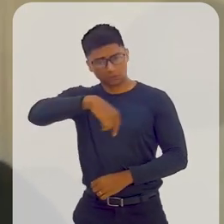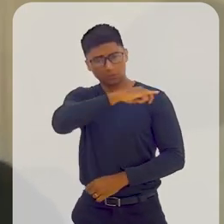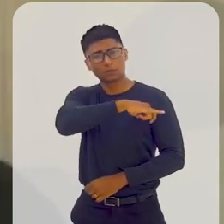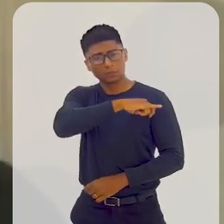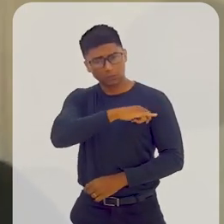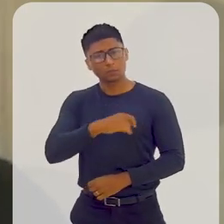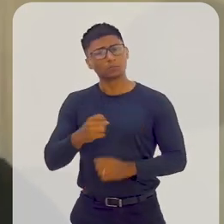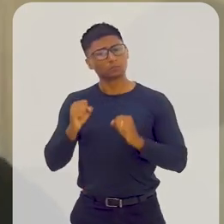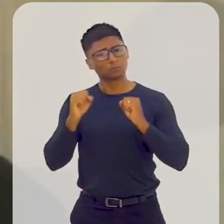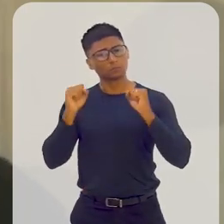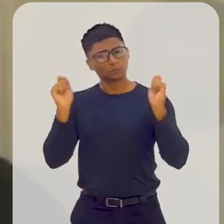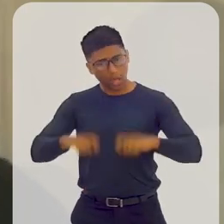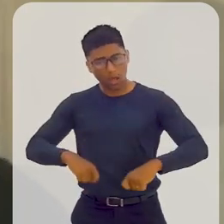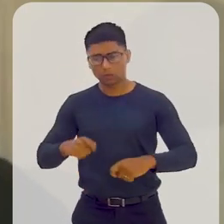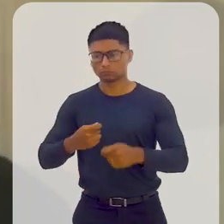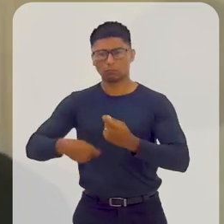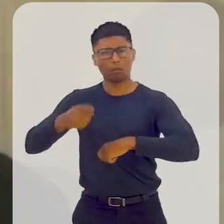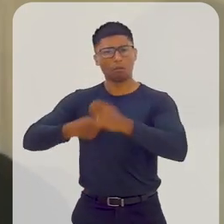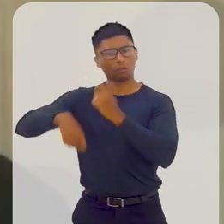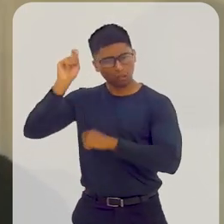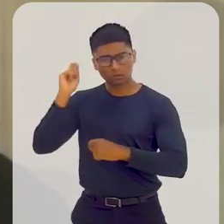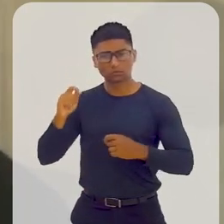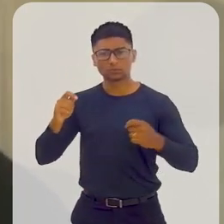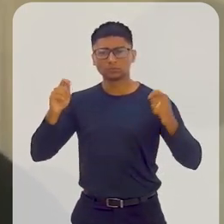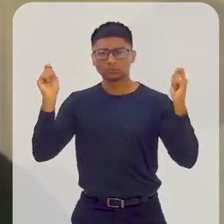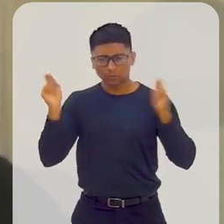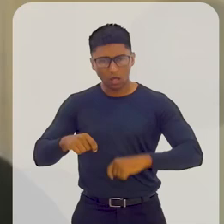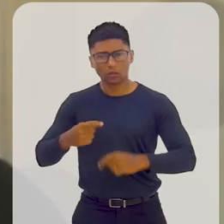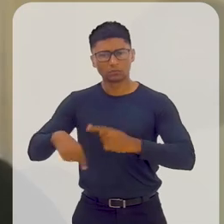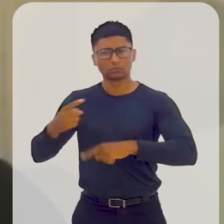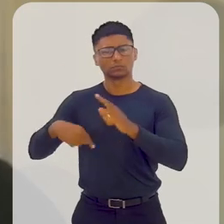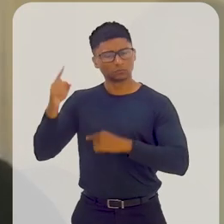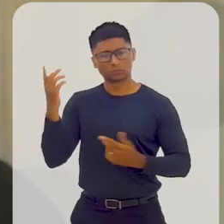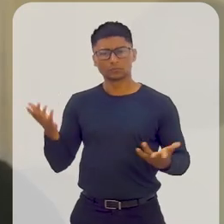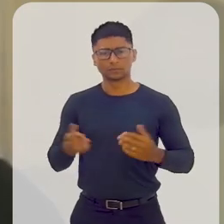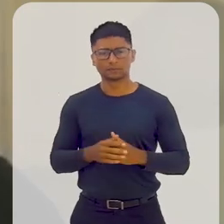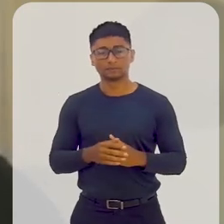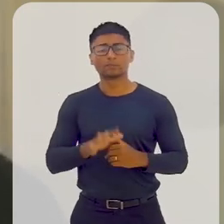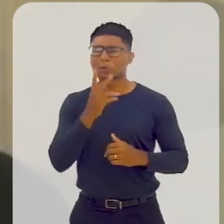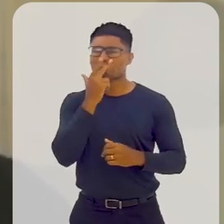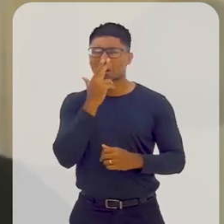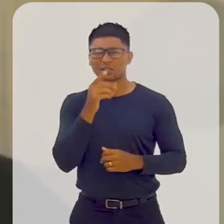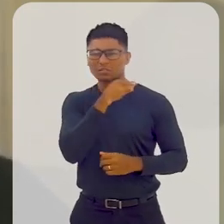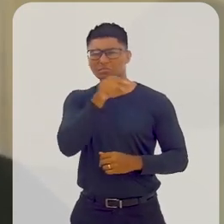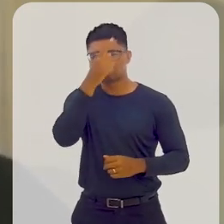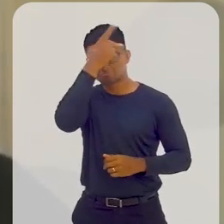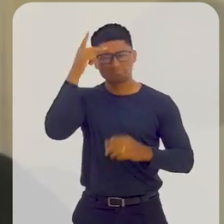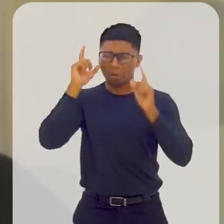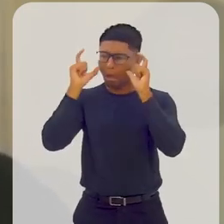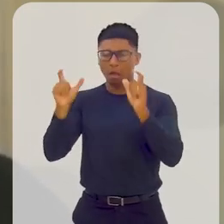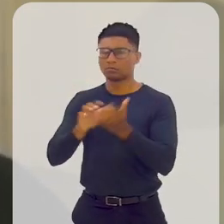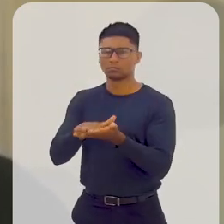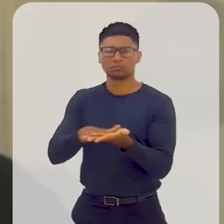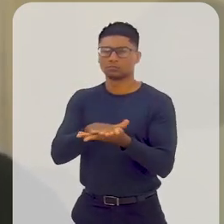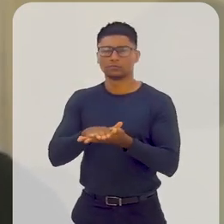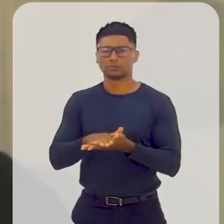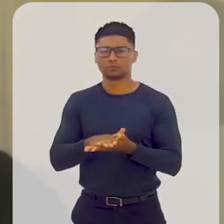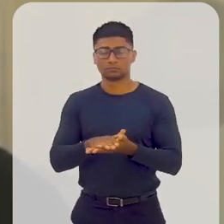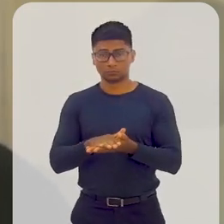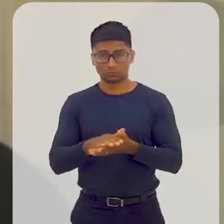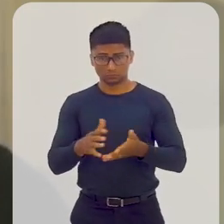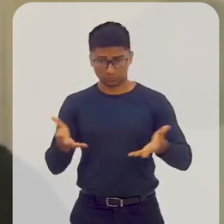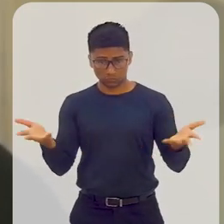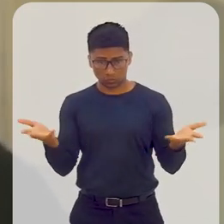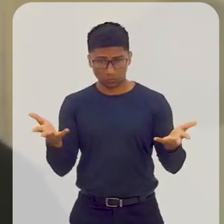estado do Rio, é uma fonte de renda muito grande. É para o agronegócio, né, para a agricultura, é uma fonte de renda muito, muito grande. Mas não é explorado. Não é